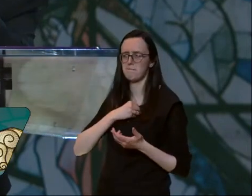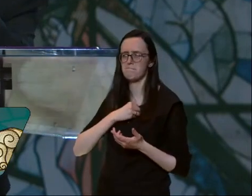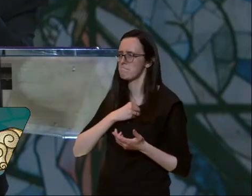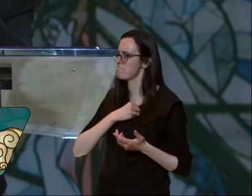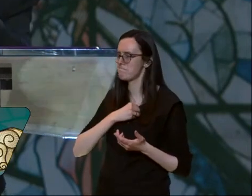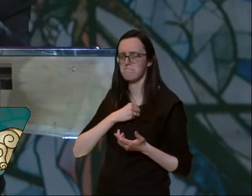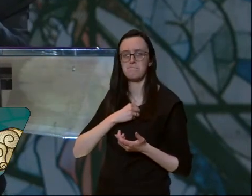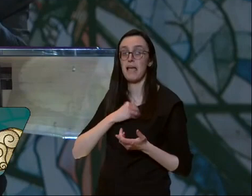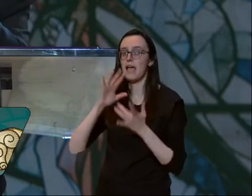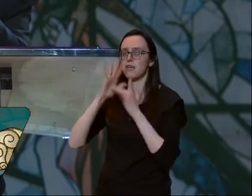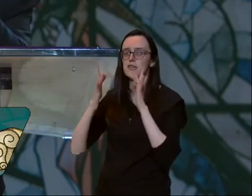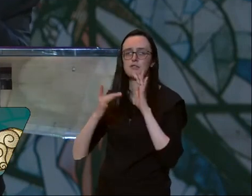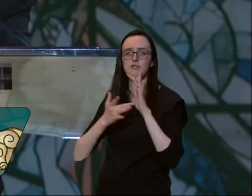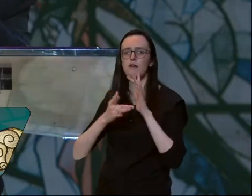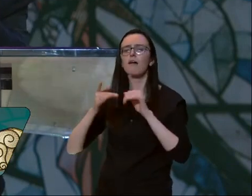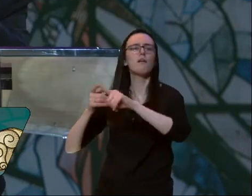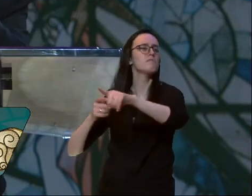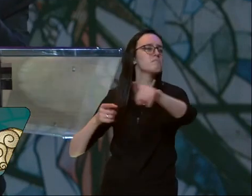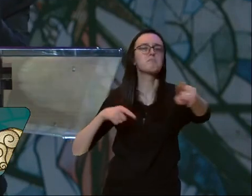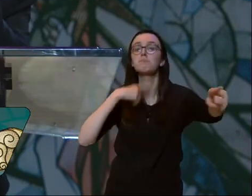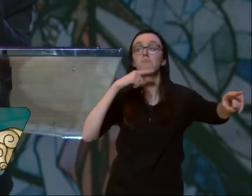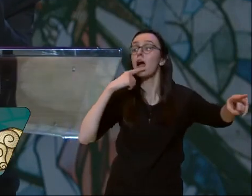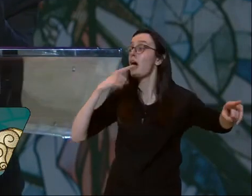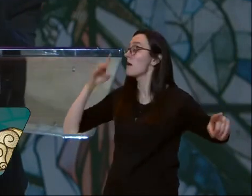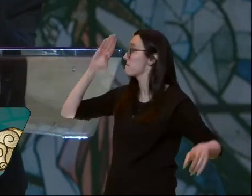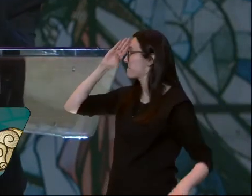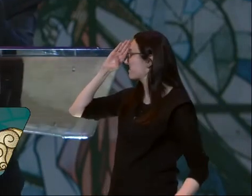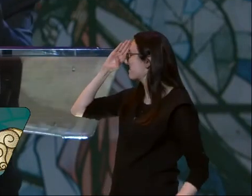Ele é a pessoa certa, só Ele.